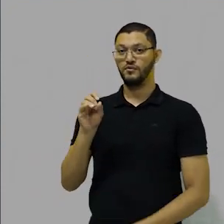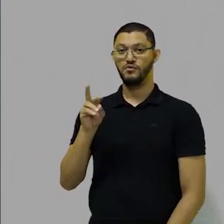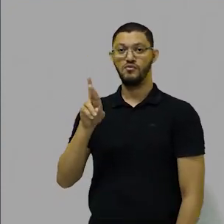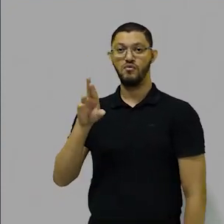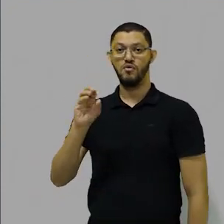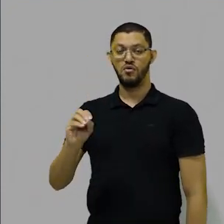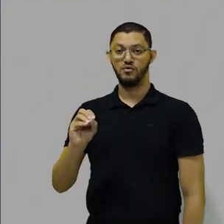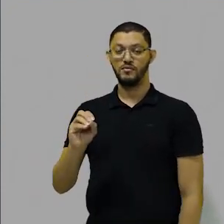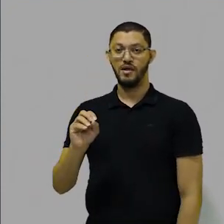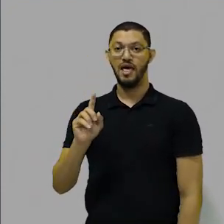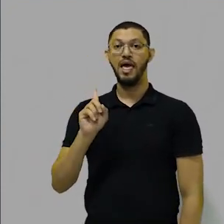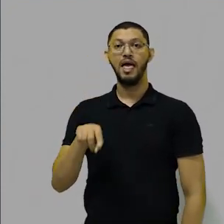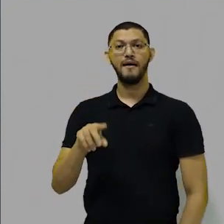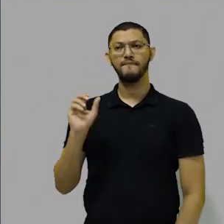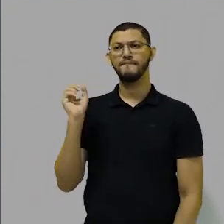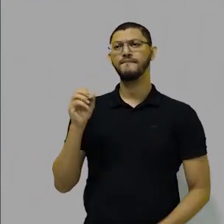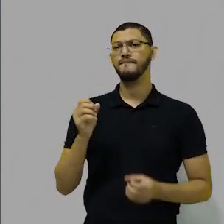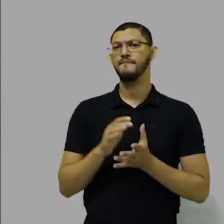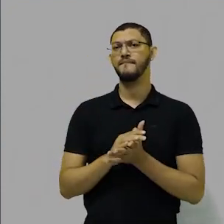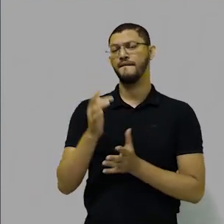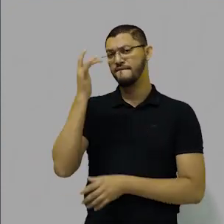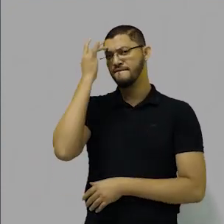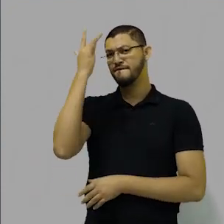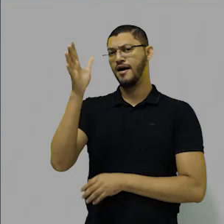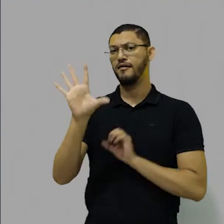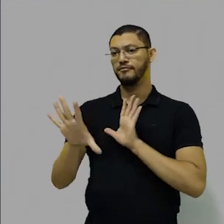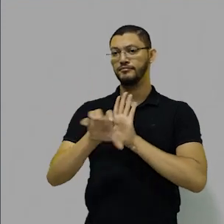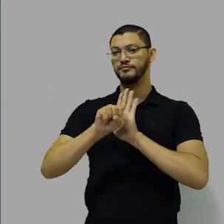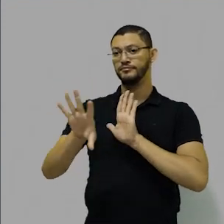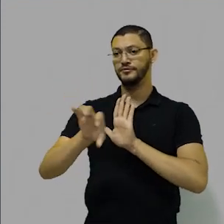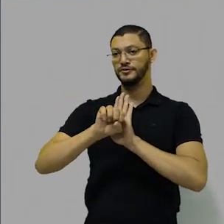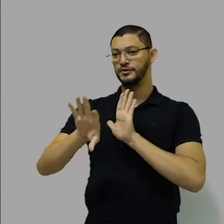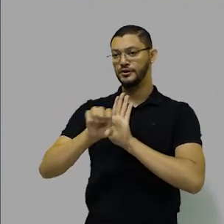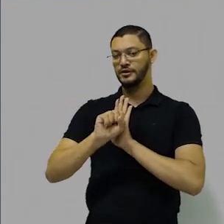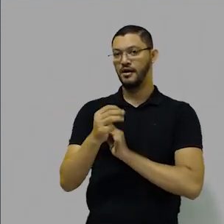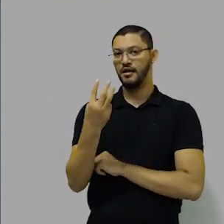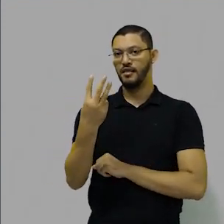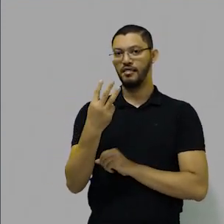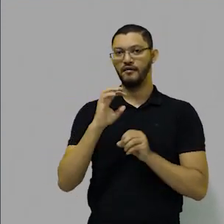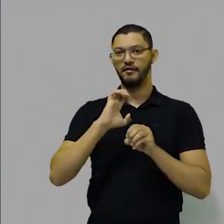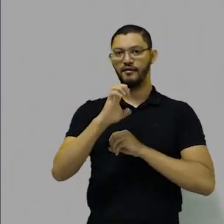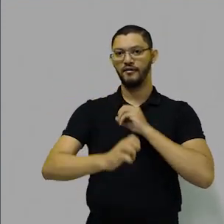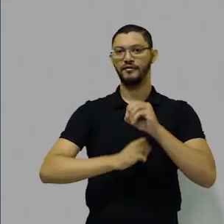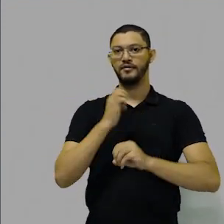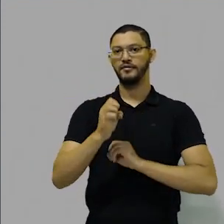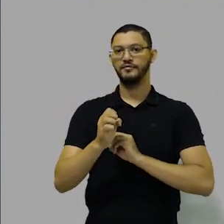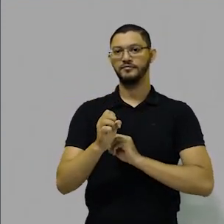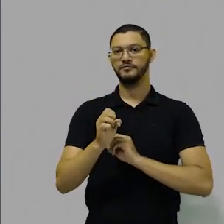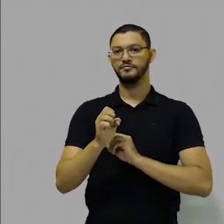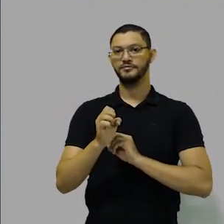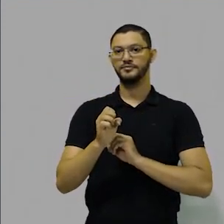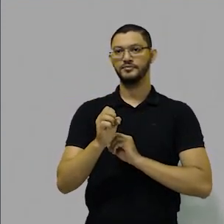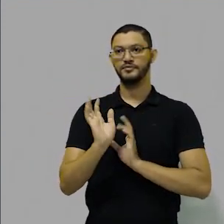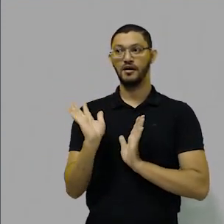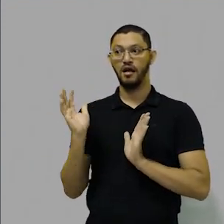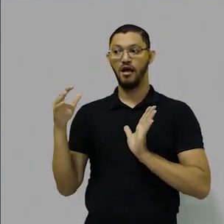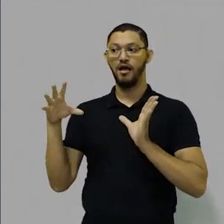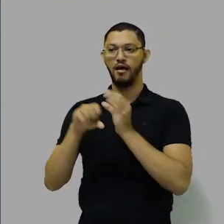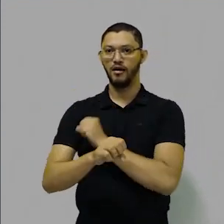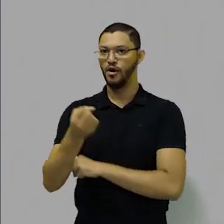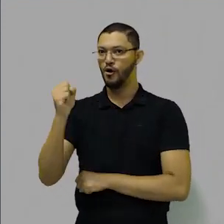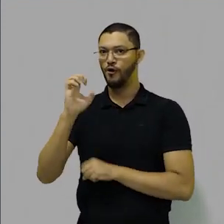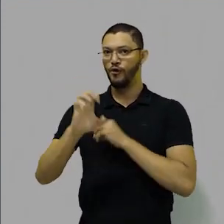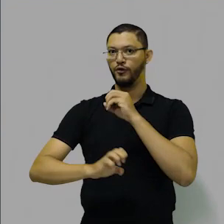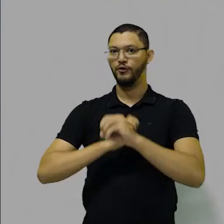é mais fácil ele ganhar 3 elétrons. Ele tem 5, ganha 3, vai para 8. E